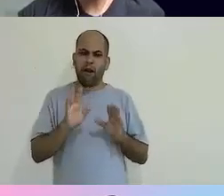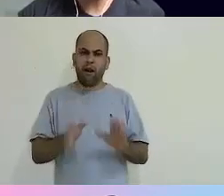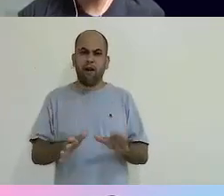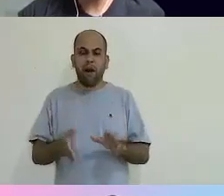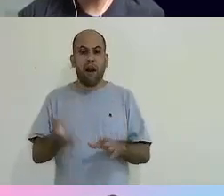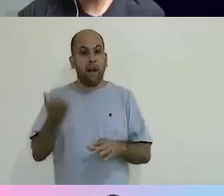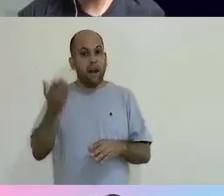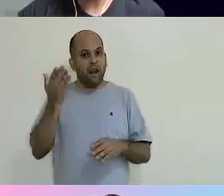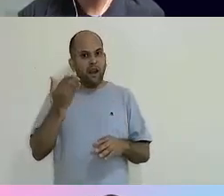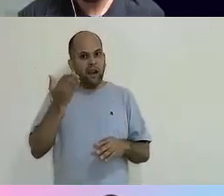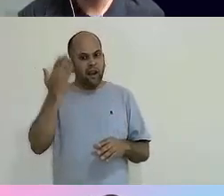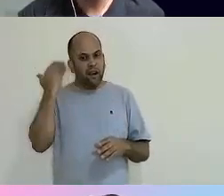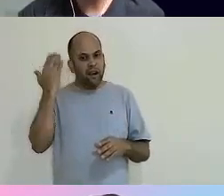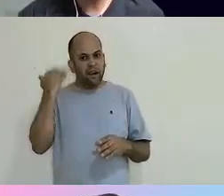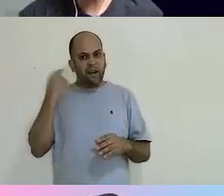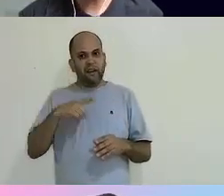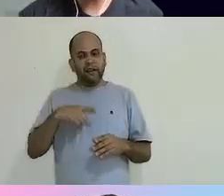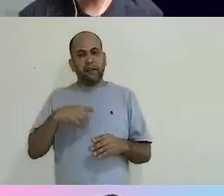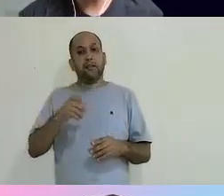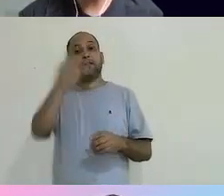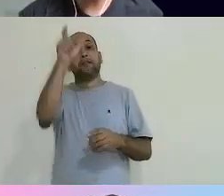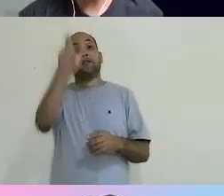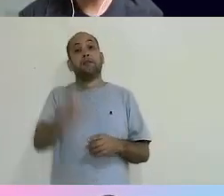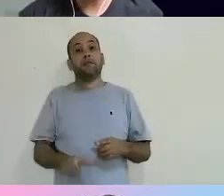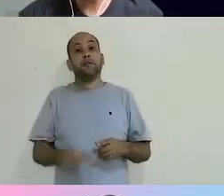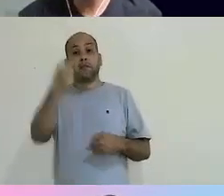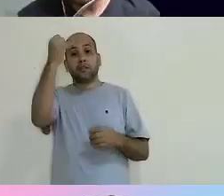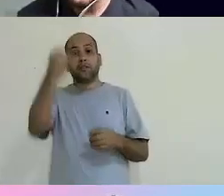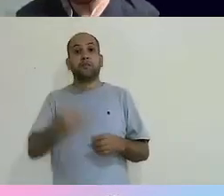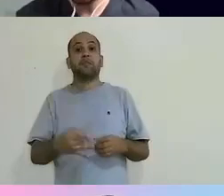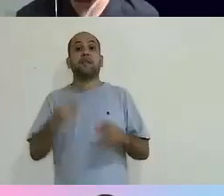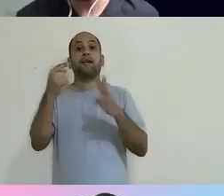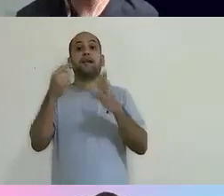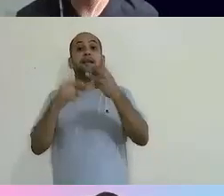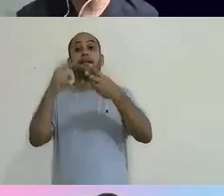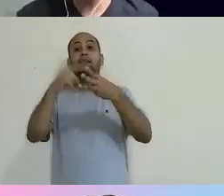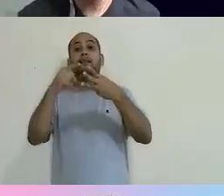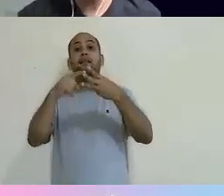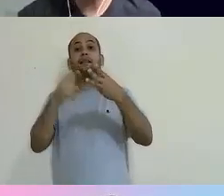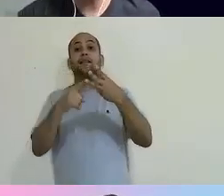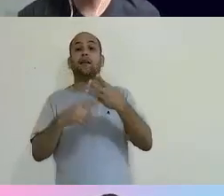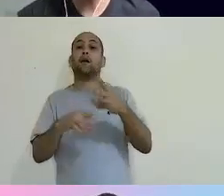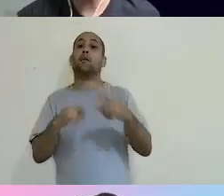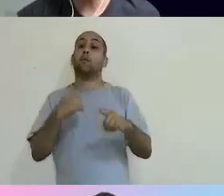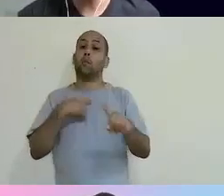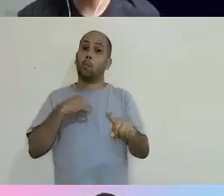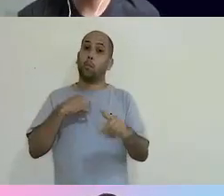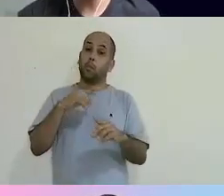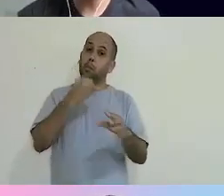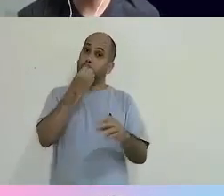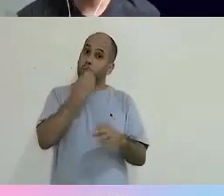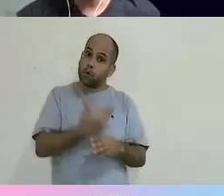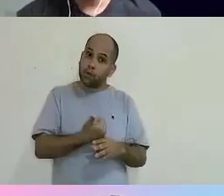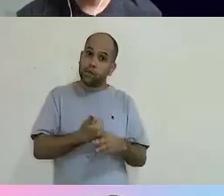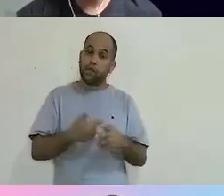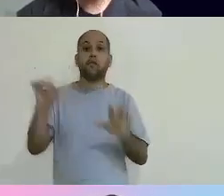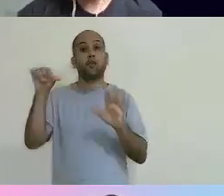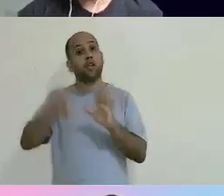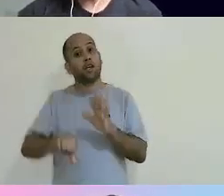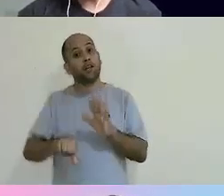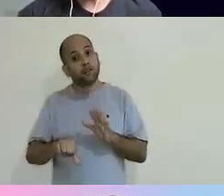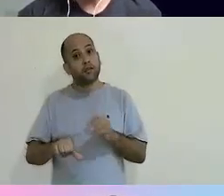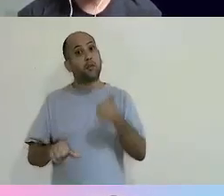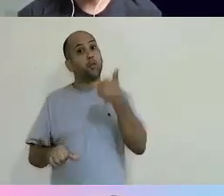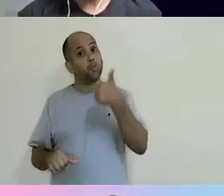em quando aparece aquelas perguntas, tá, fala três características, fala três pontos positivos e três pontos negativos sobre você. E as